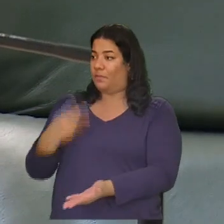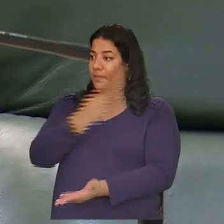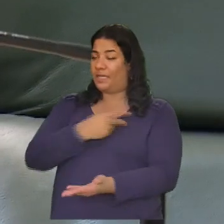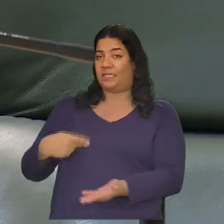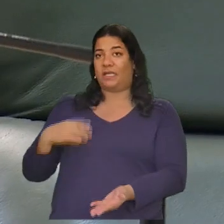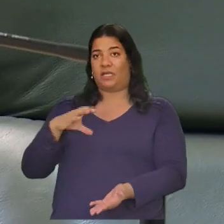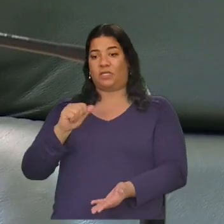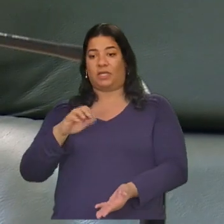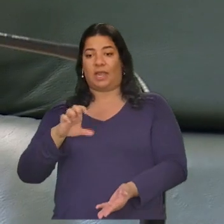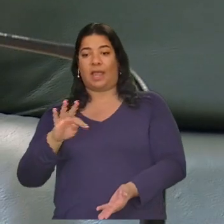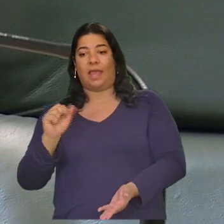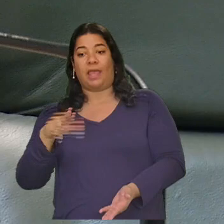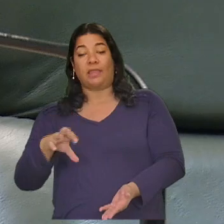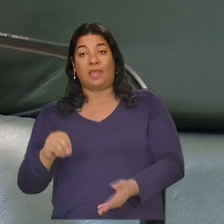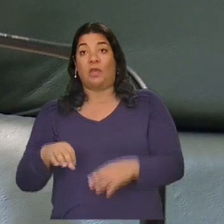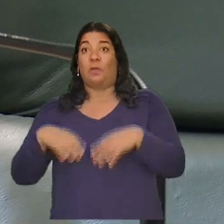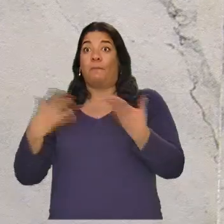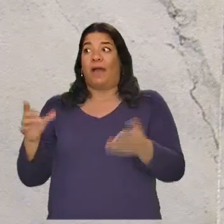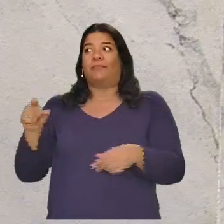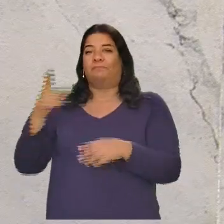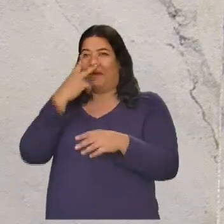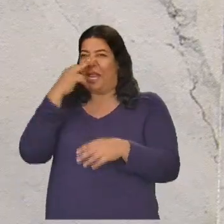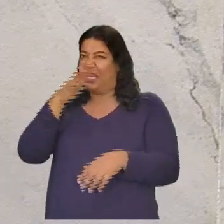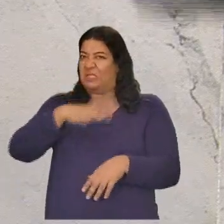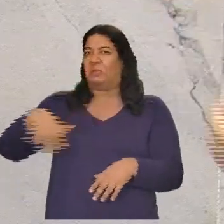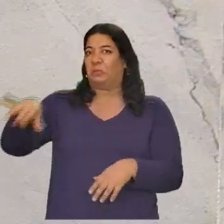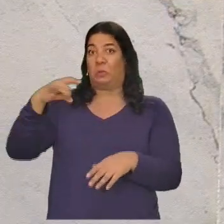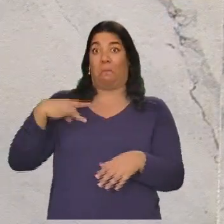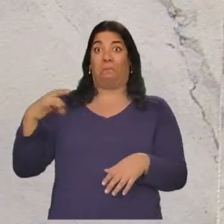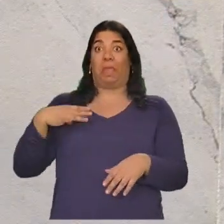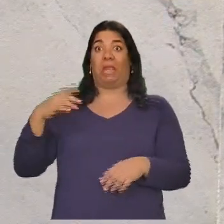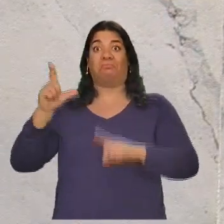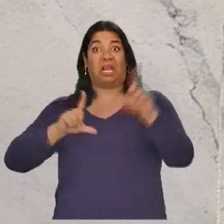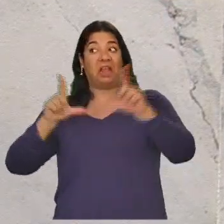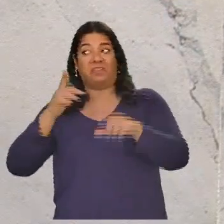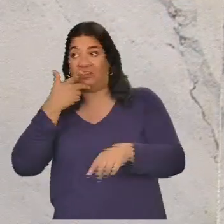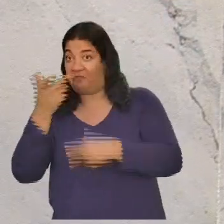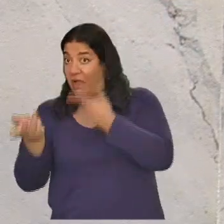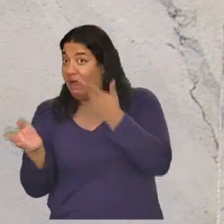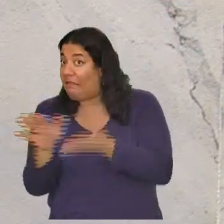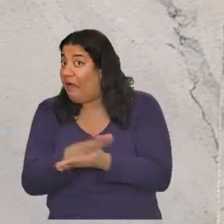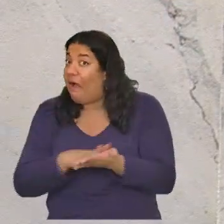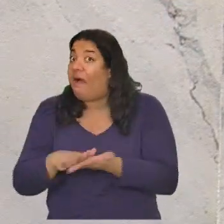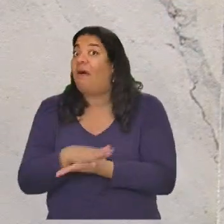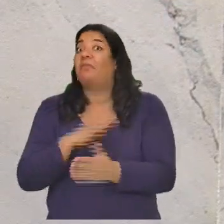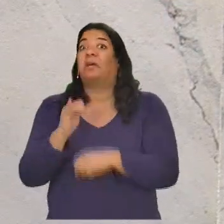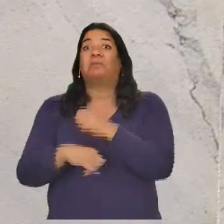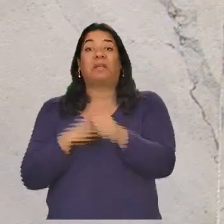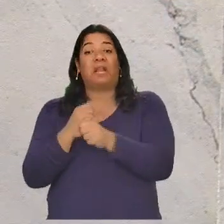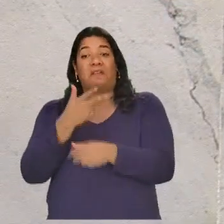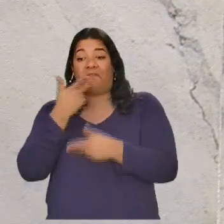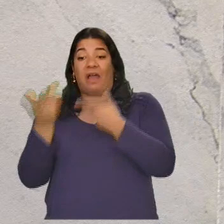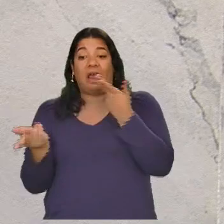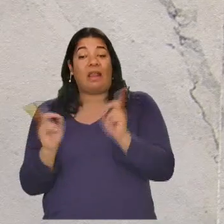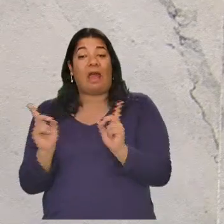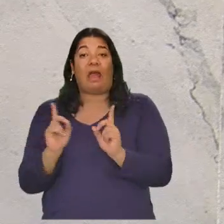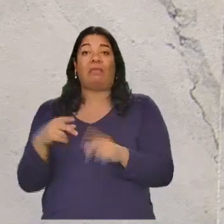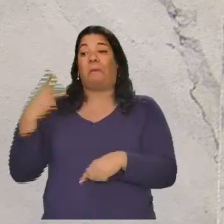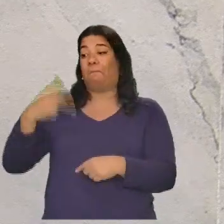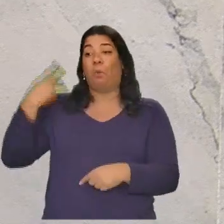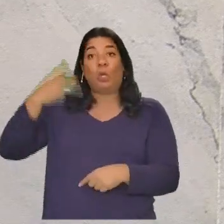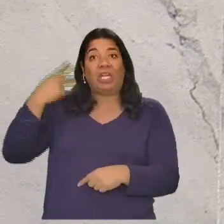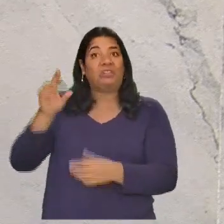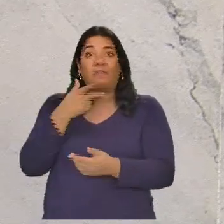grande debate agora eles não têm medo é a mídia não faz né o parlamento não faz então